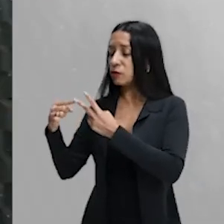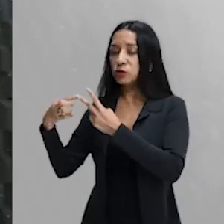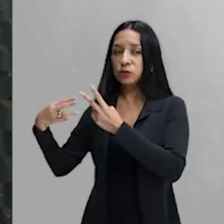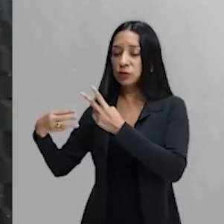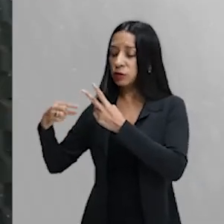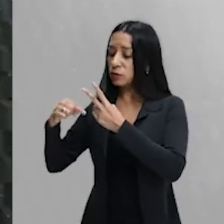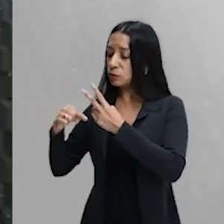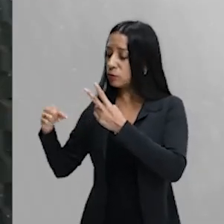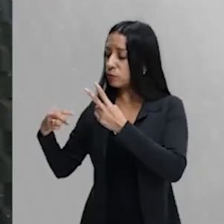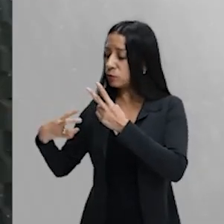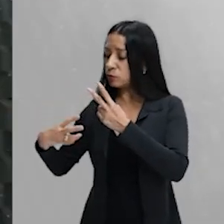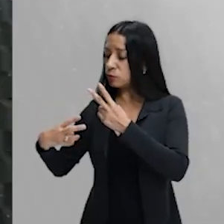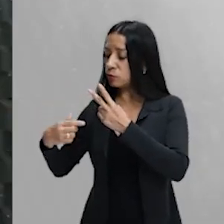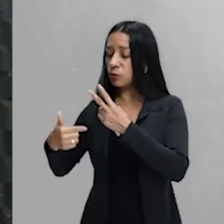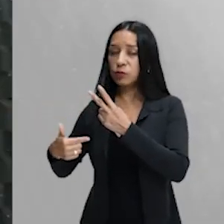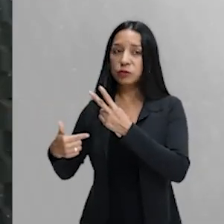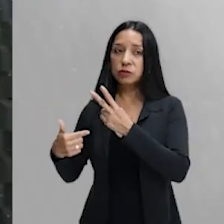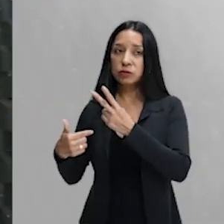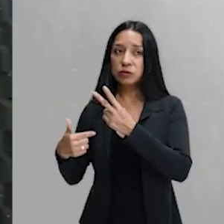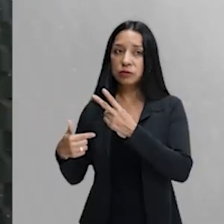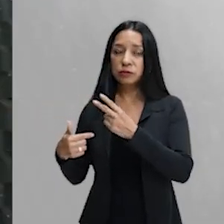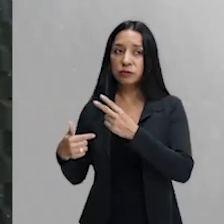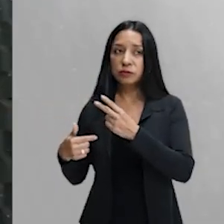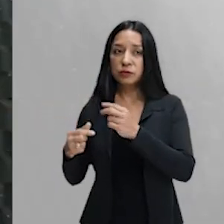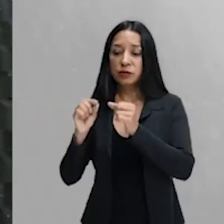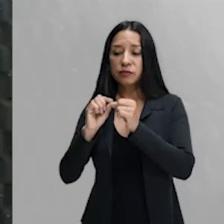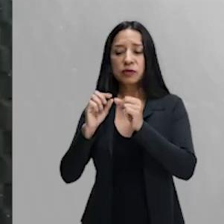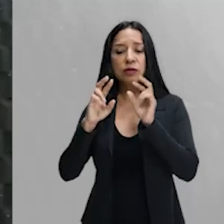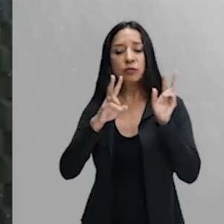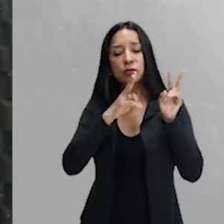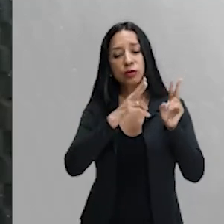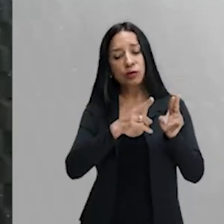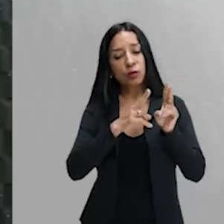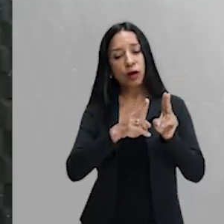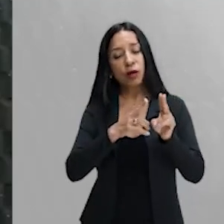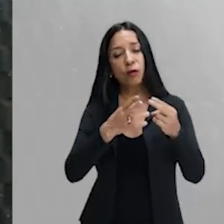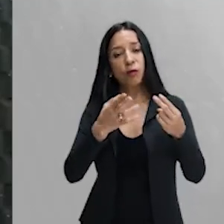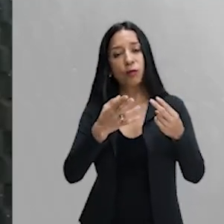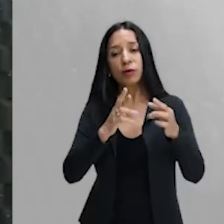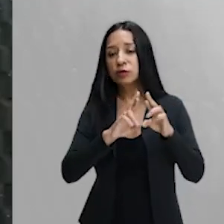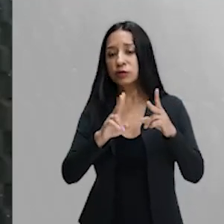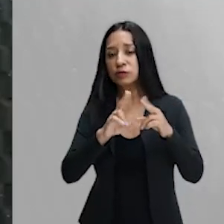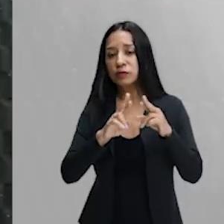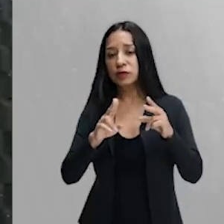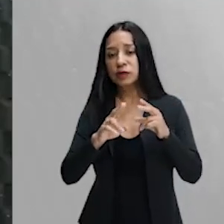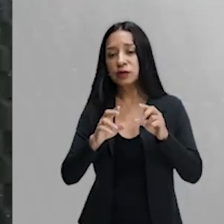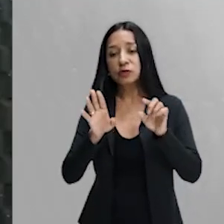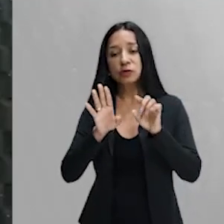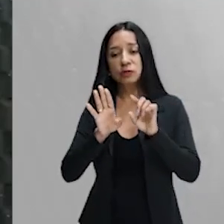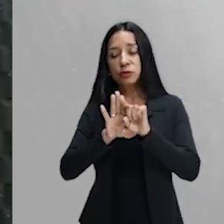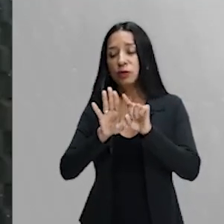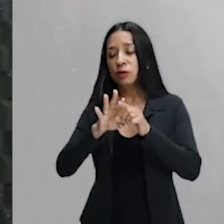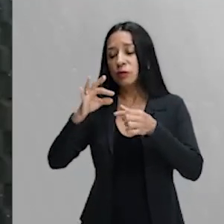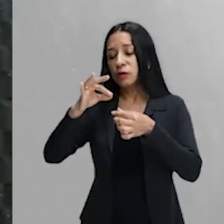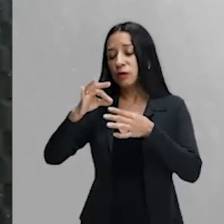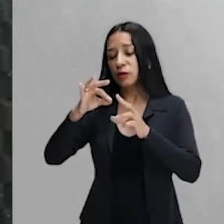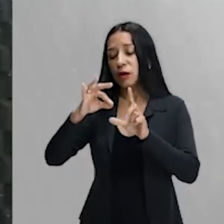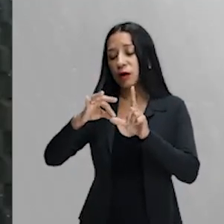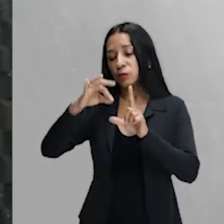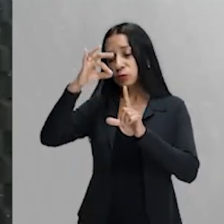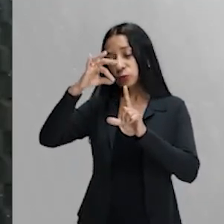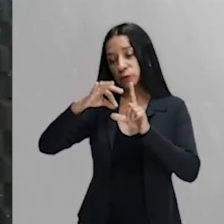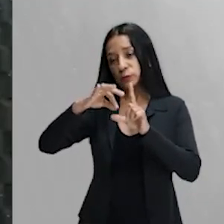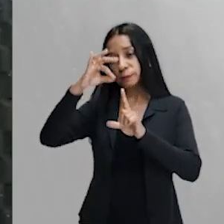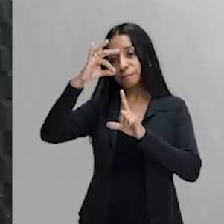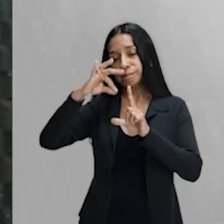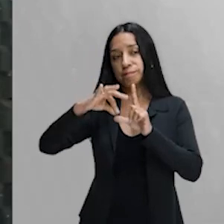coisa. Só que a diferença era, nós calculamos o apótema da pirâmide, que também era a altura de um triângulo equilátero. Aí deu para